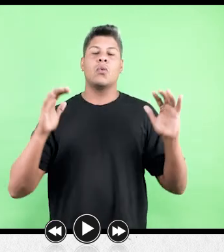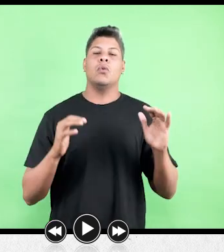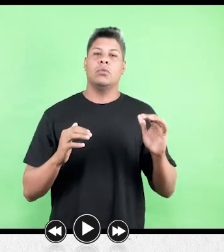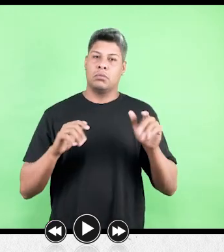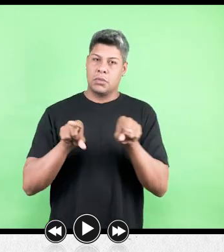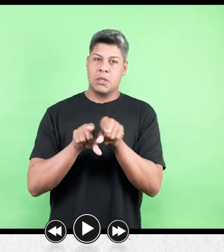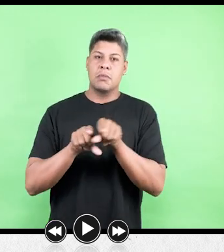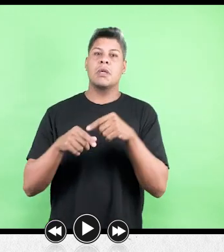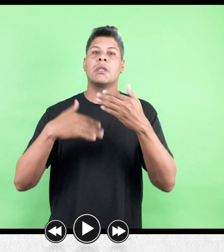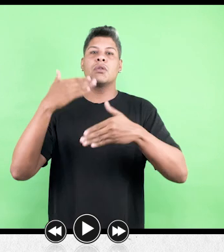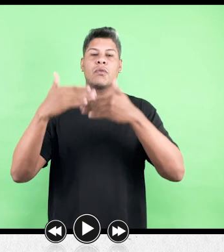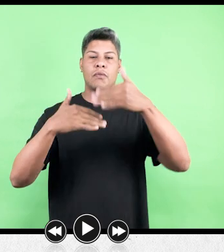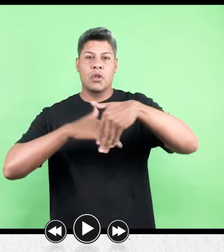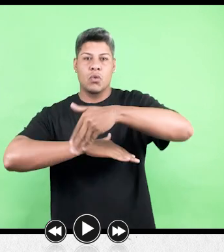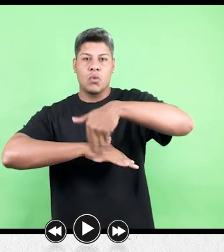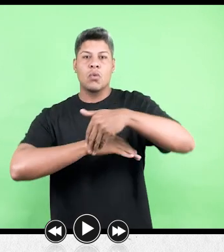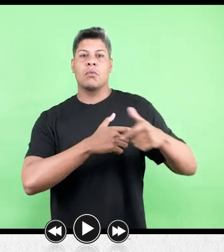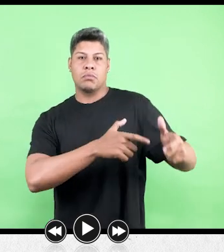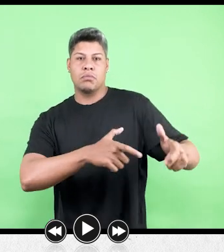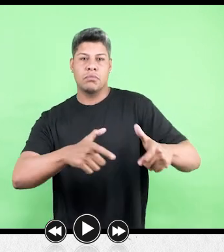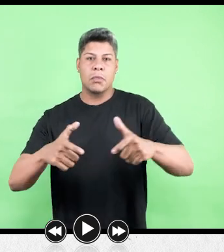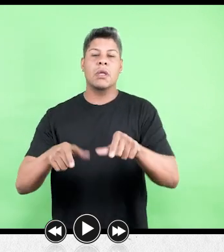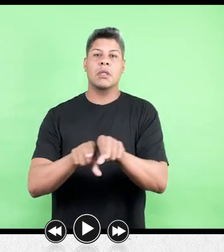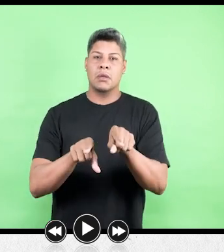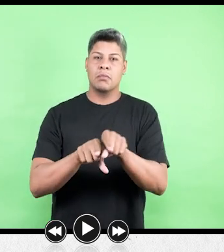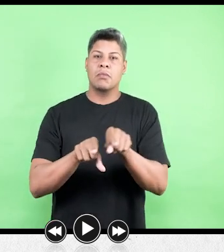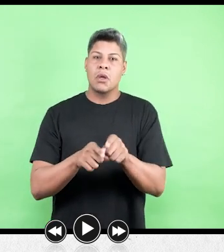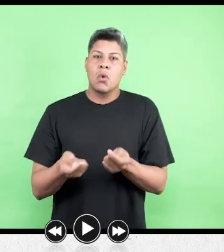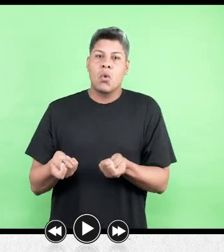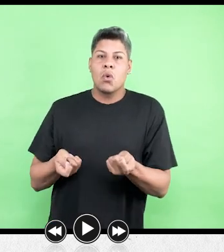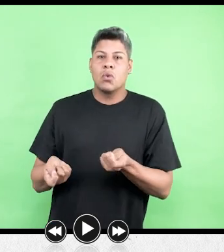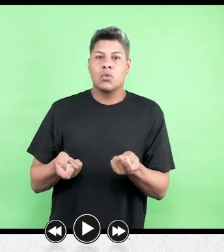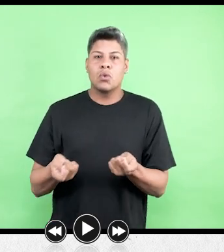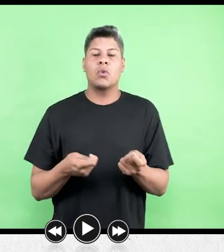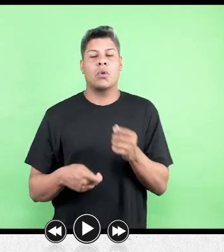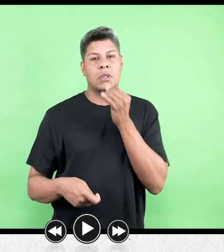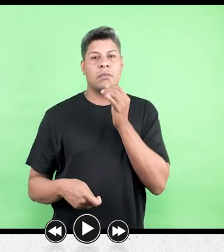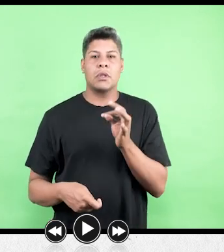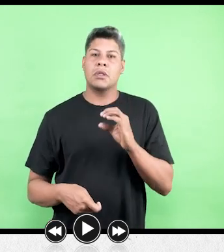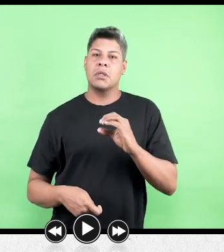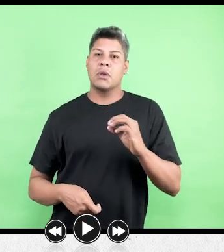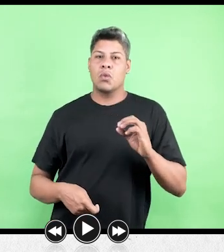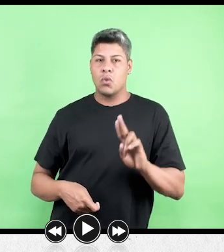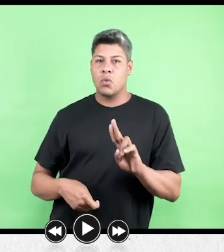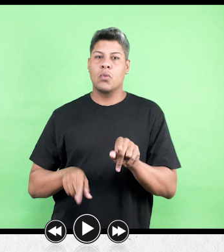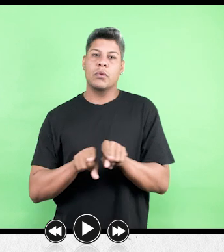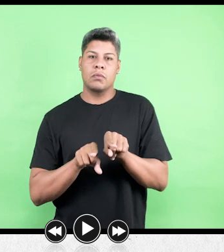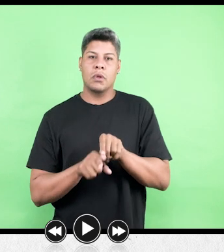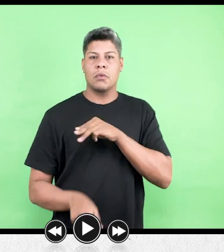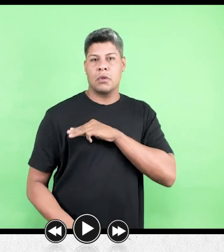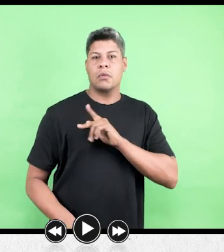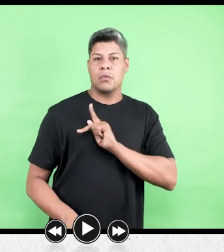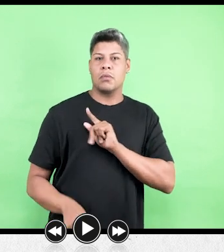desenvolvimento urbano e territorial, também os órgãos de controle, né, como o Tribunal de Contas, Ministério Público e os órgãos de defesa